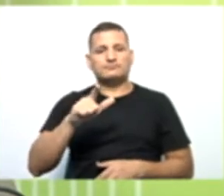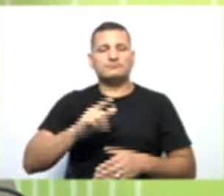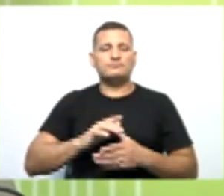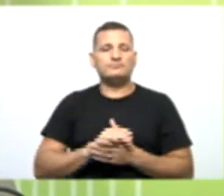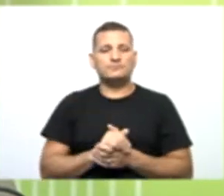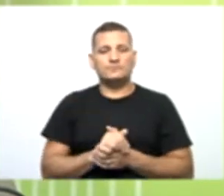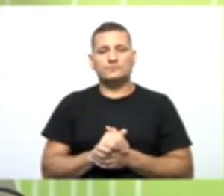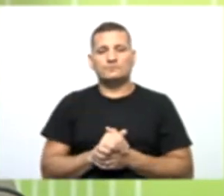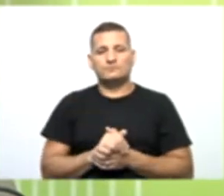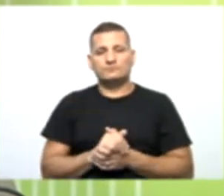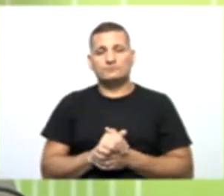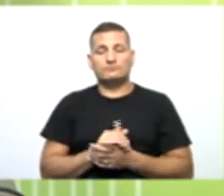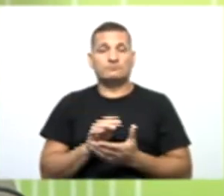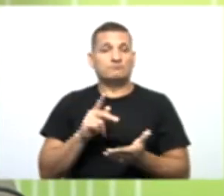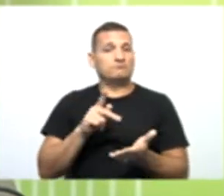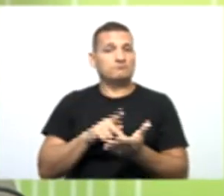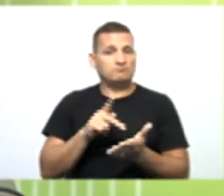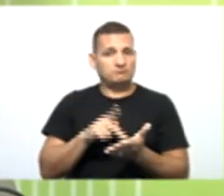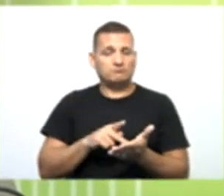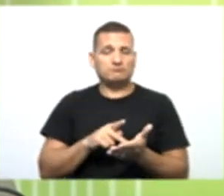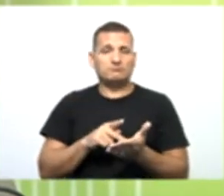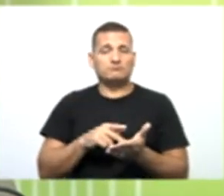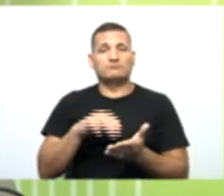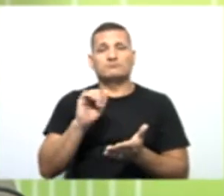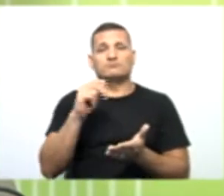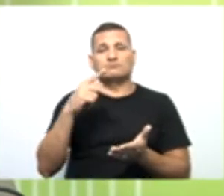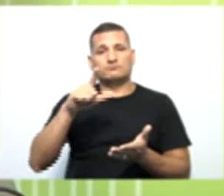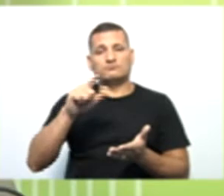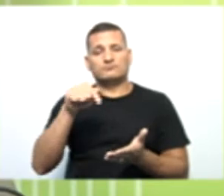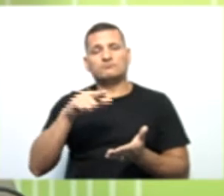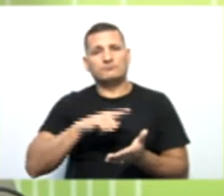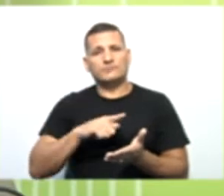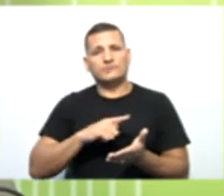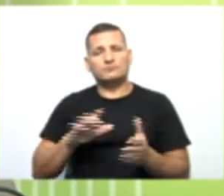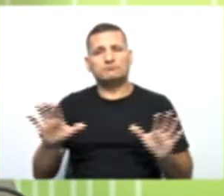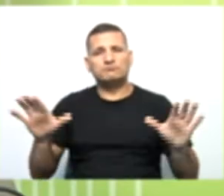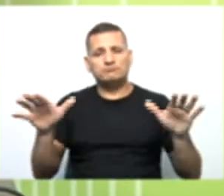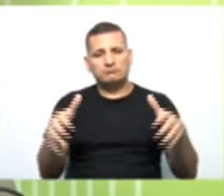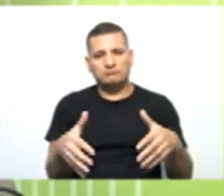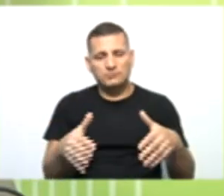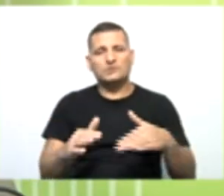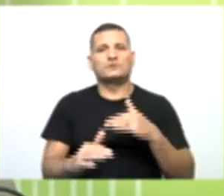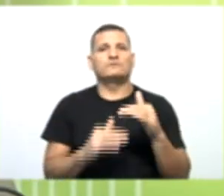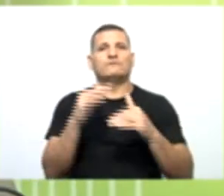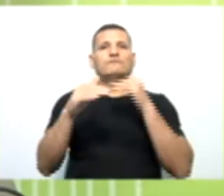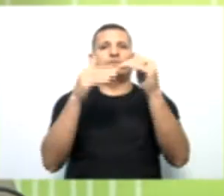local. É realmente um movimento que traz muito desenvolvimento regional,